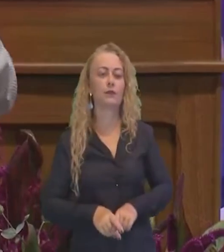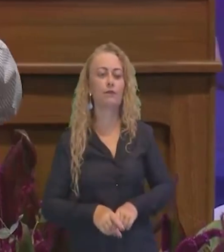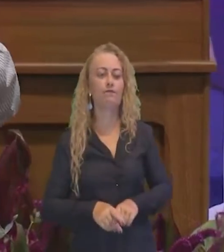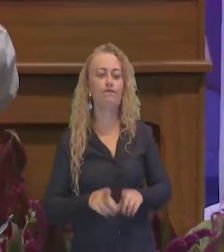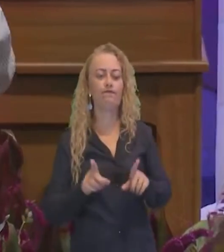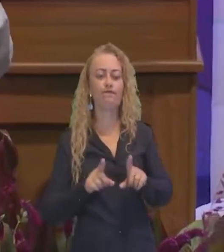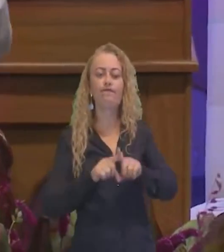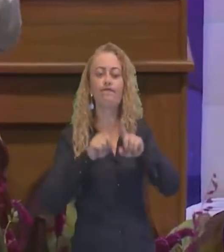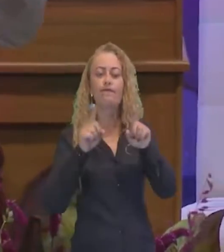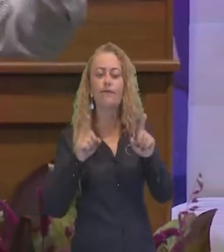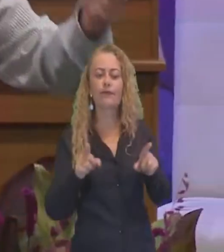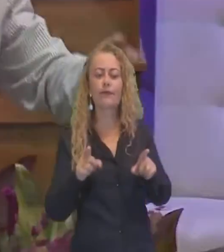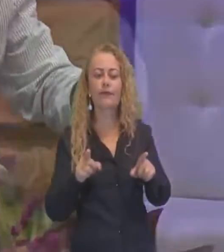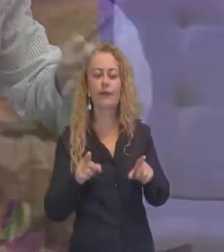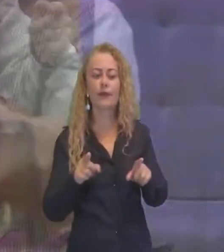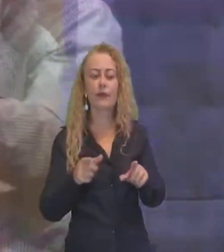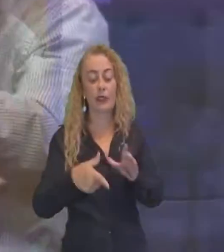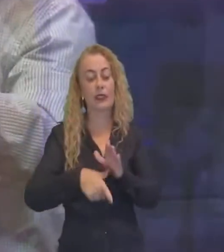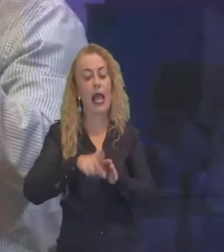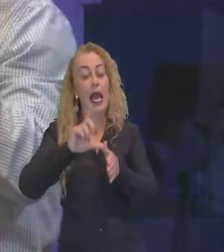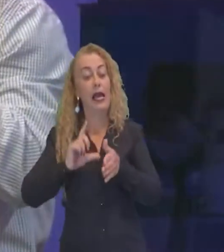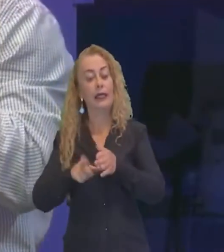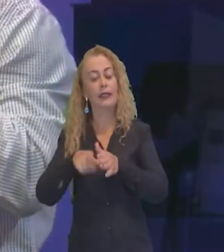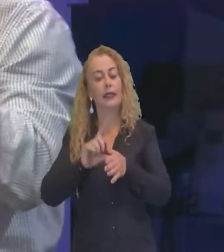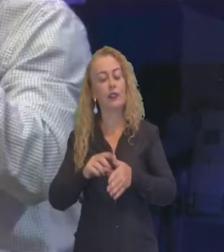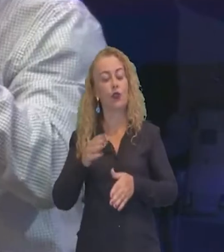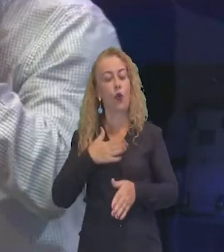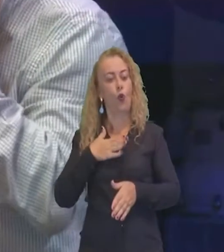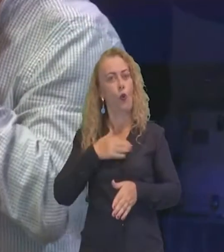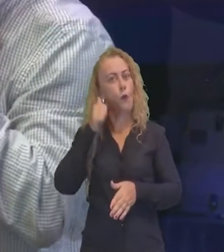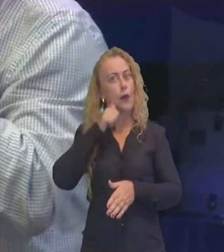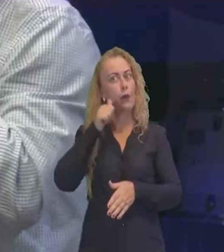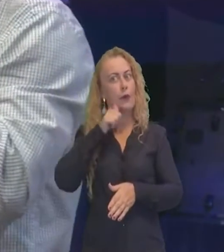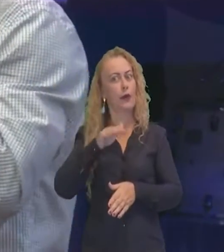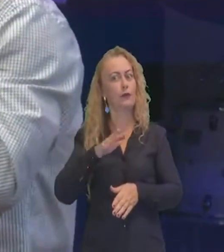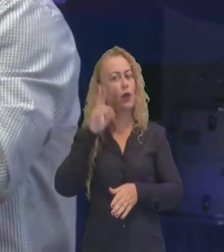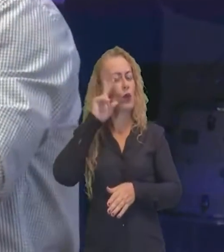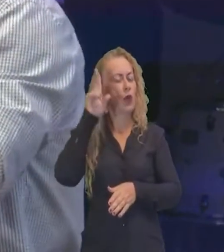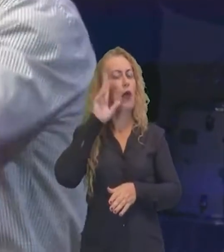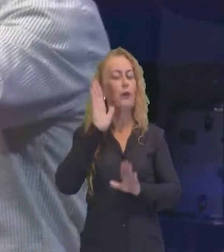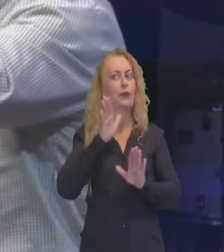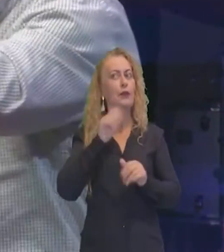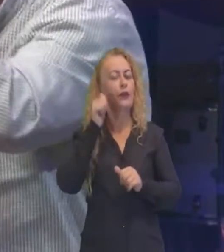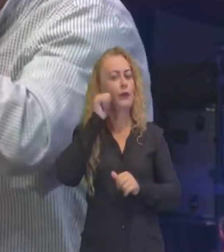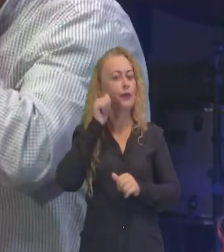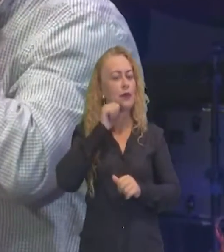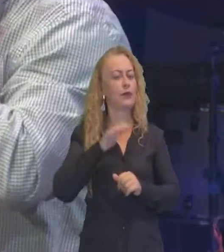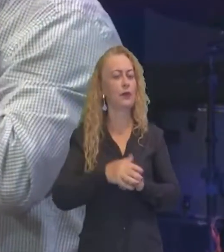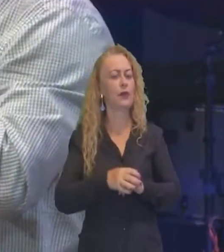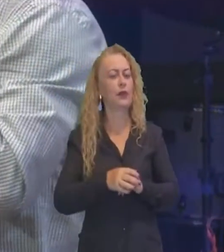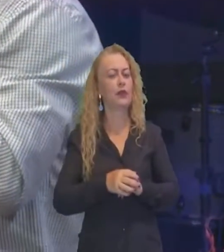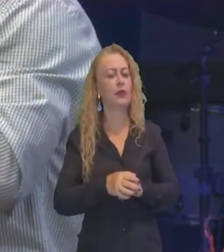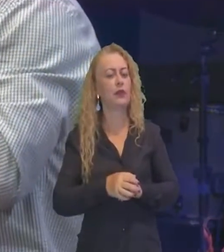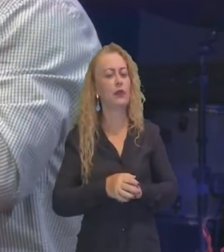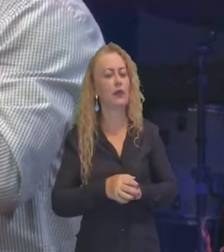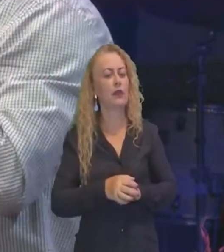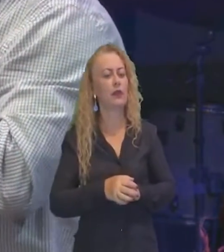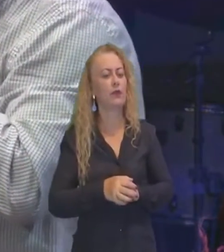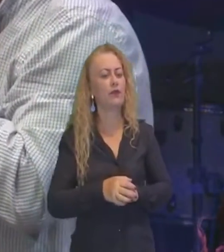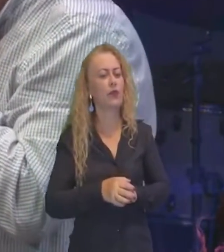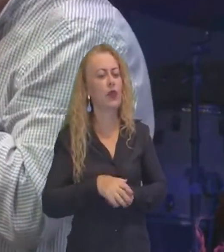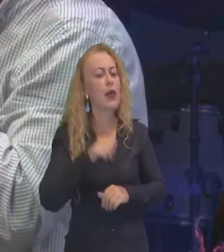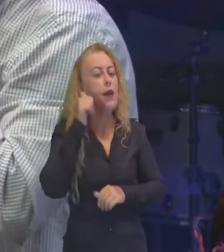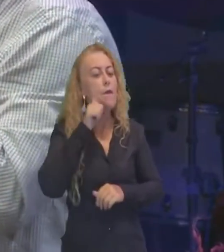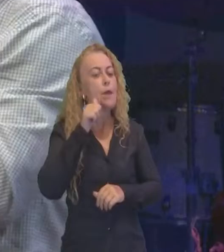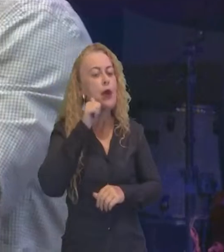Aliás, minto, a anterior a essa, uma irmãzinha, eu lembro dela, uma irmãzinha, a Esther sabe quem é. Aquela